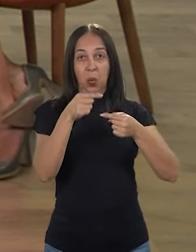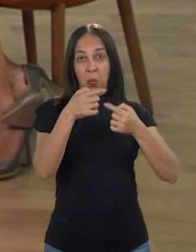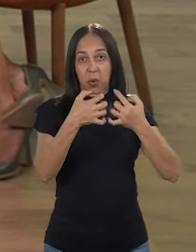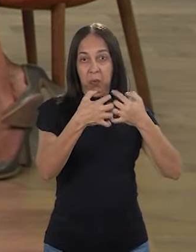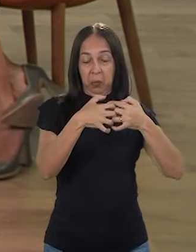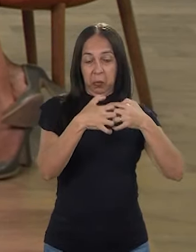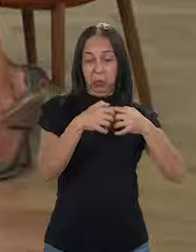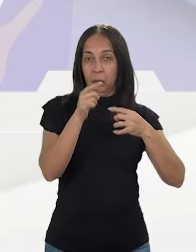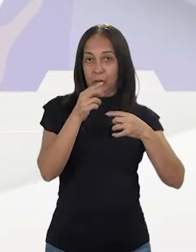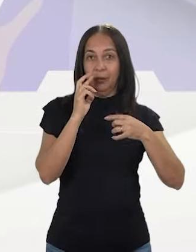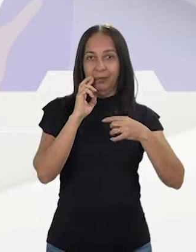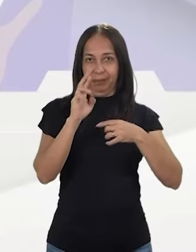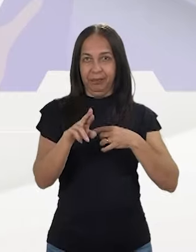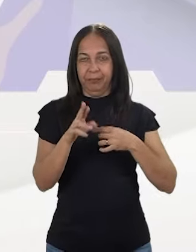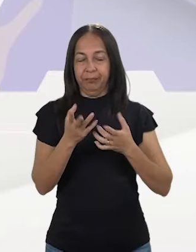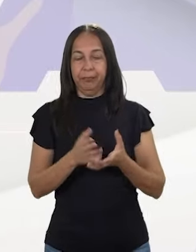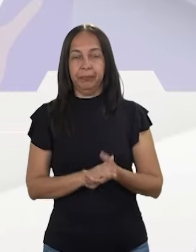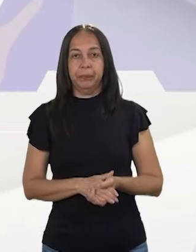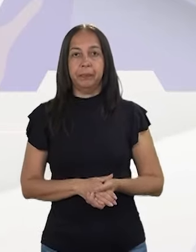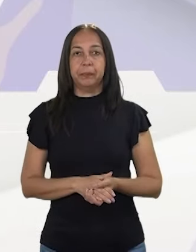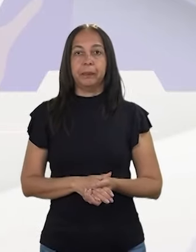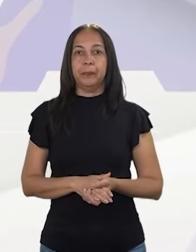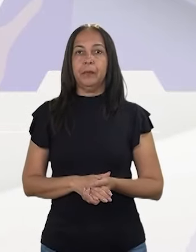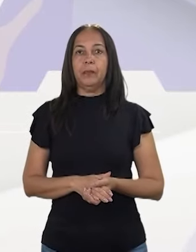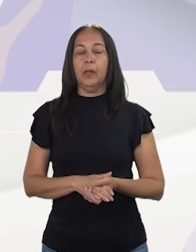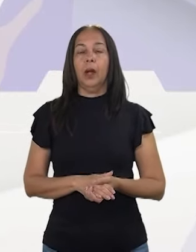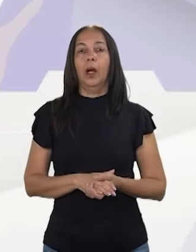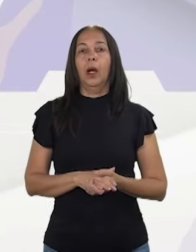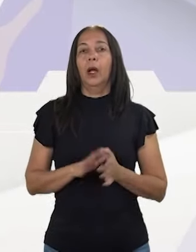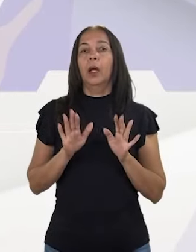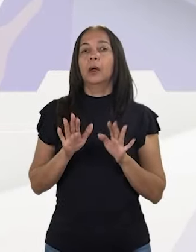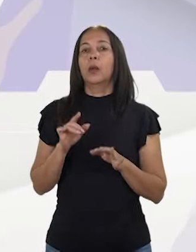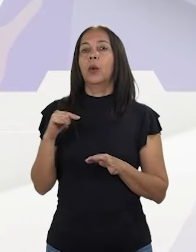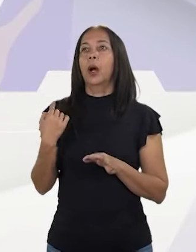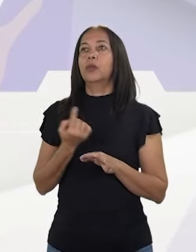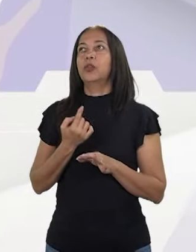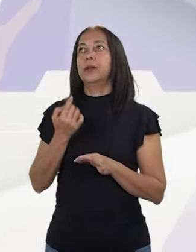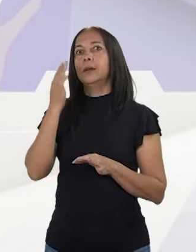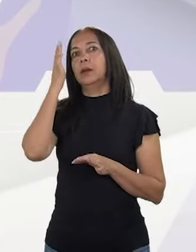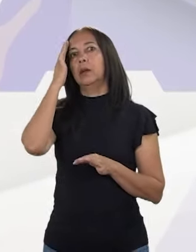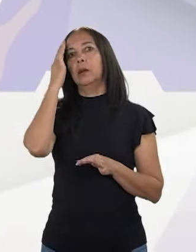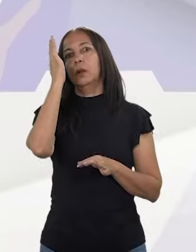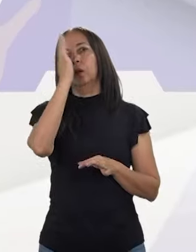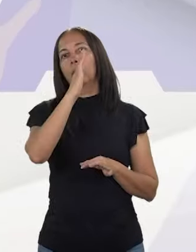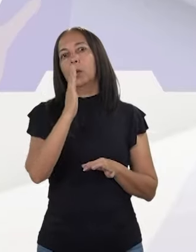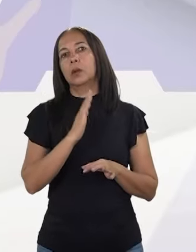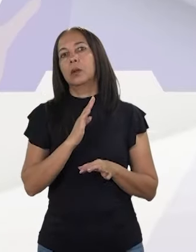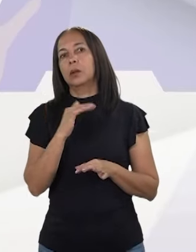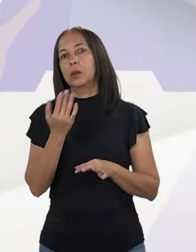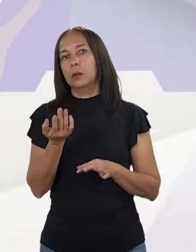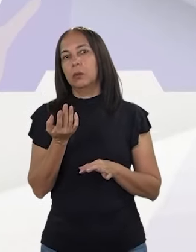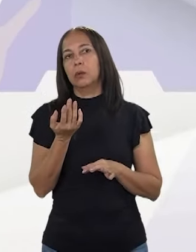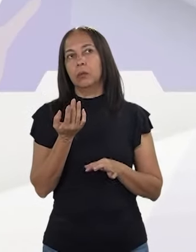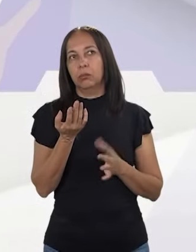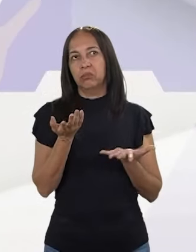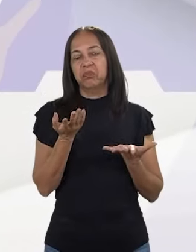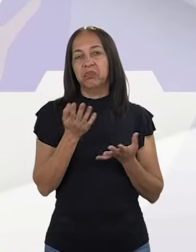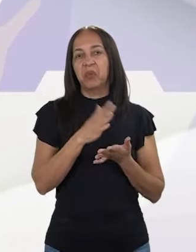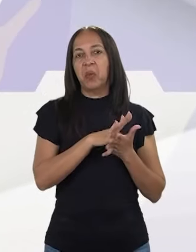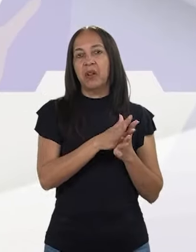pedido de um humano Paloma eh a gente a gente tendo a compreensão que no Brasil o racismo ele é é tratado ele é